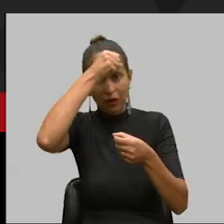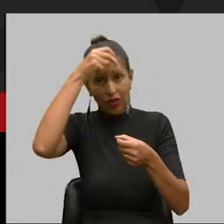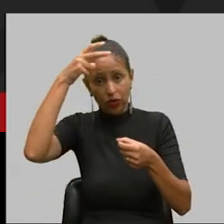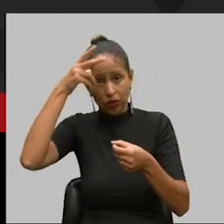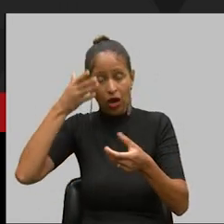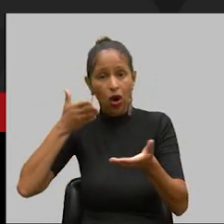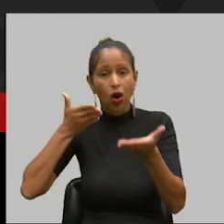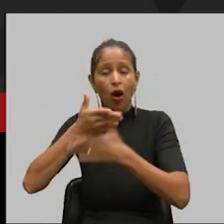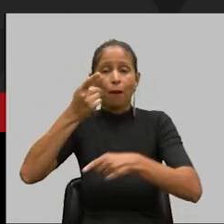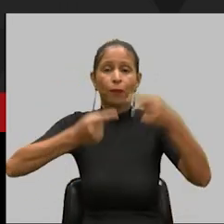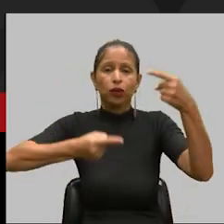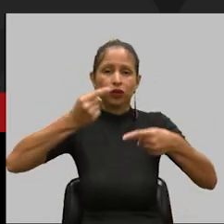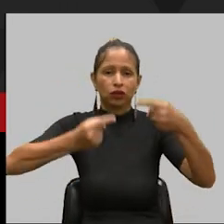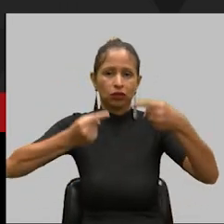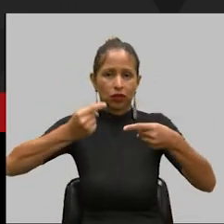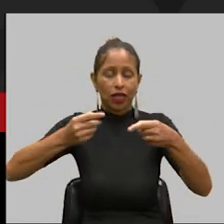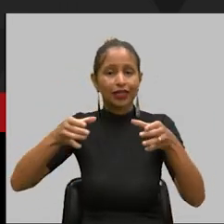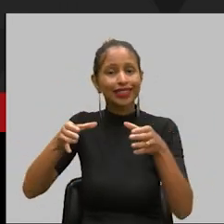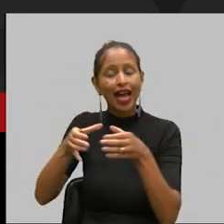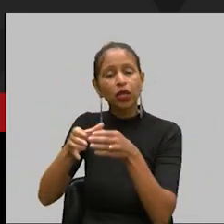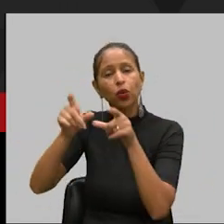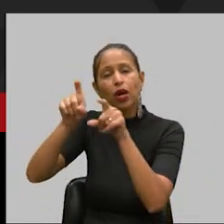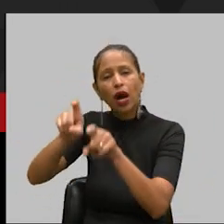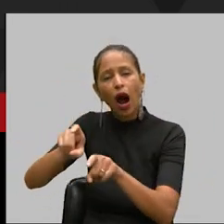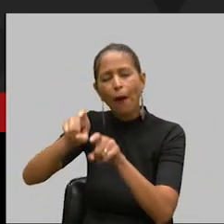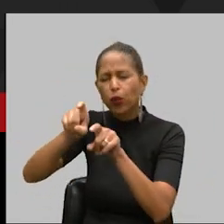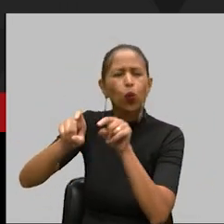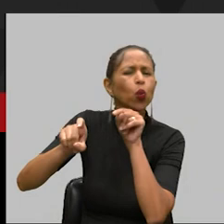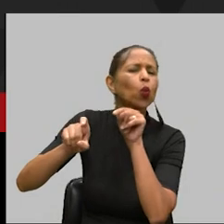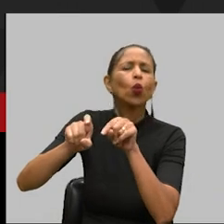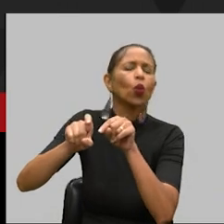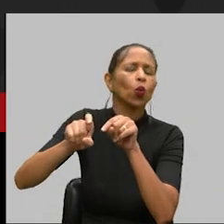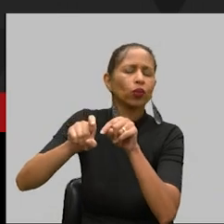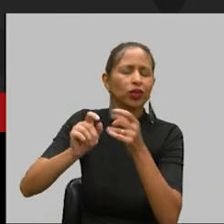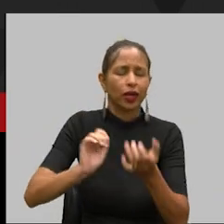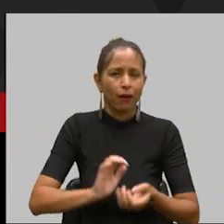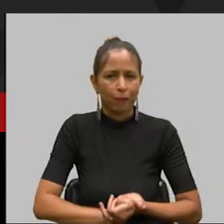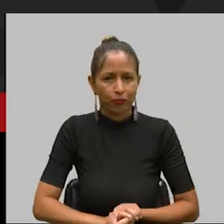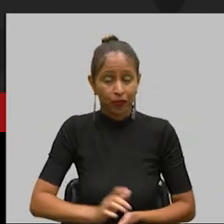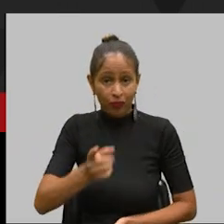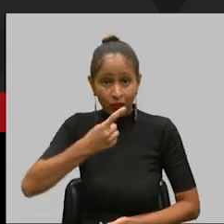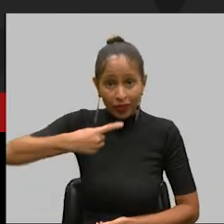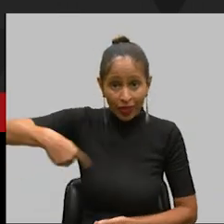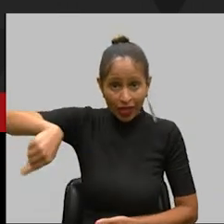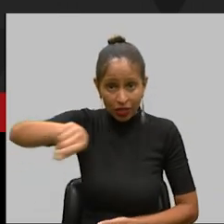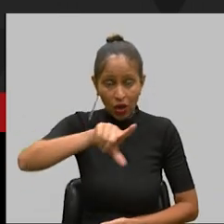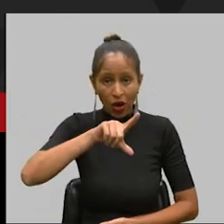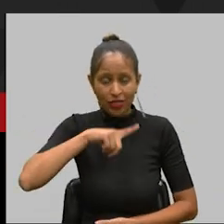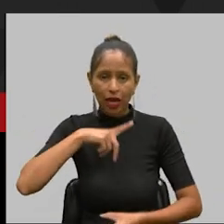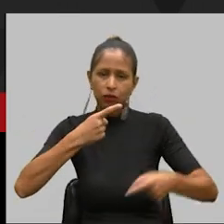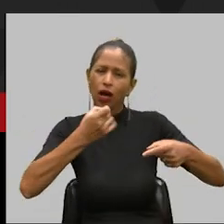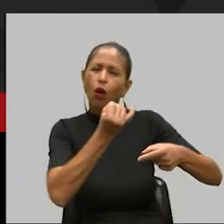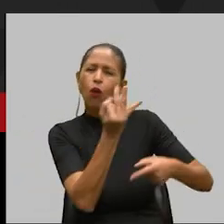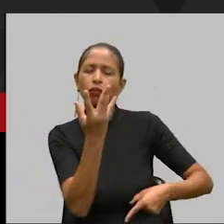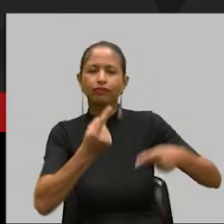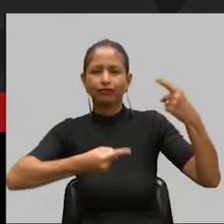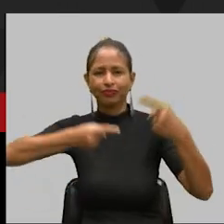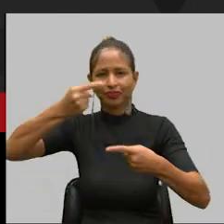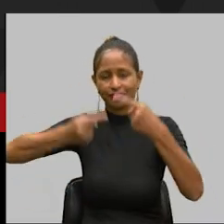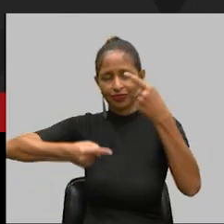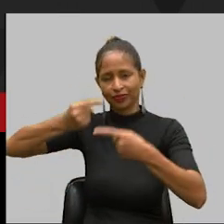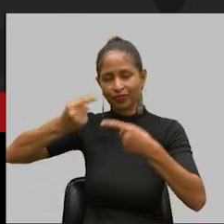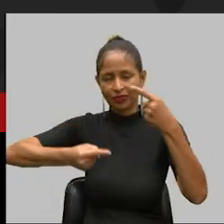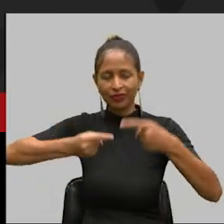da política nacional de educação do campo o que que eu quero dizer com nós Ainda temos desafios do ponto de